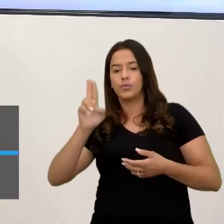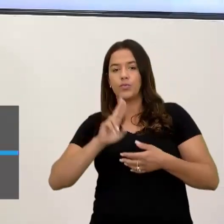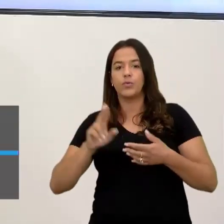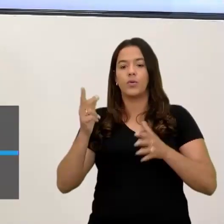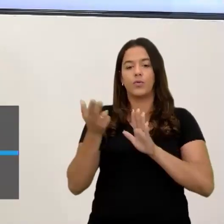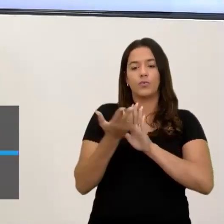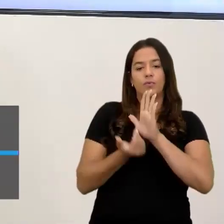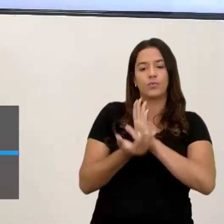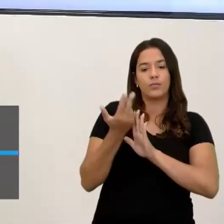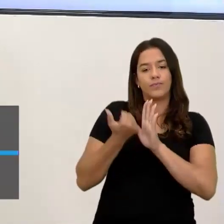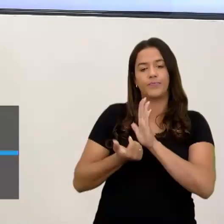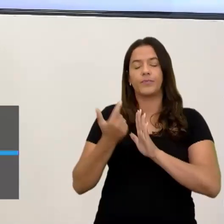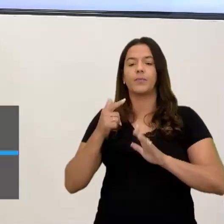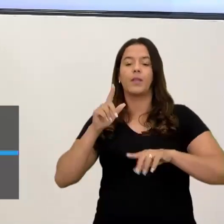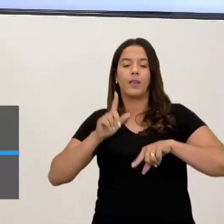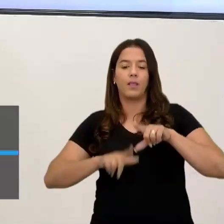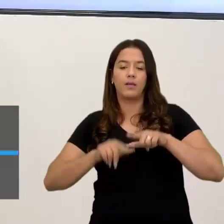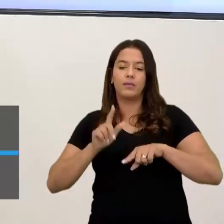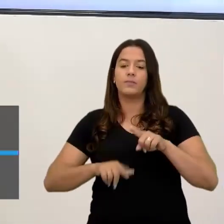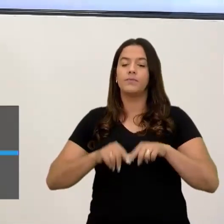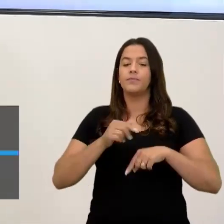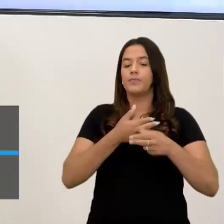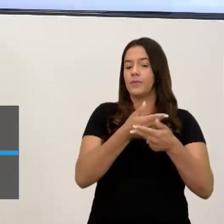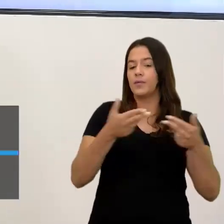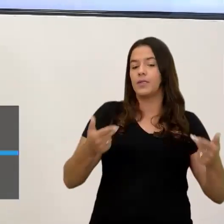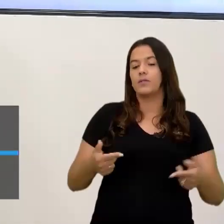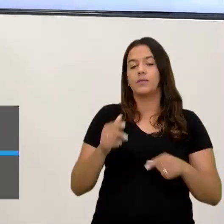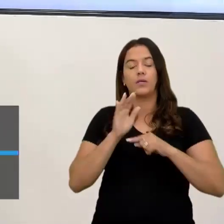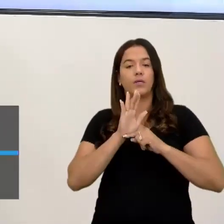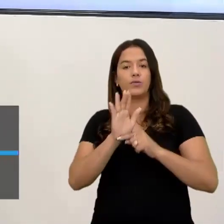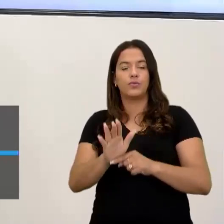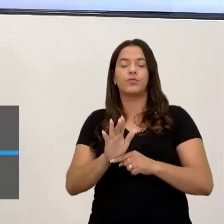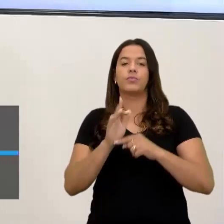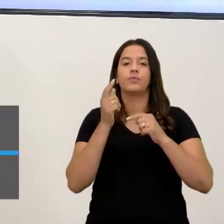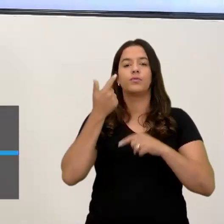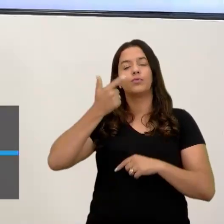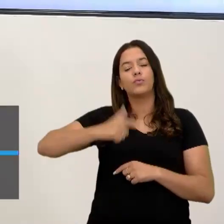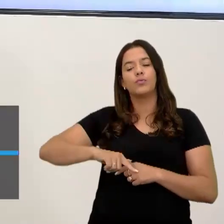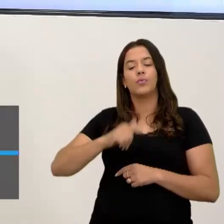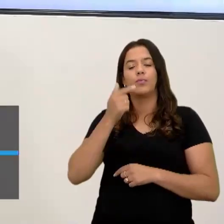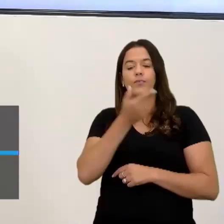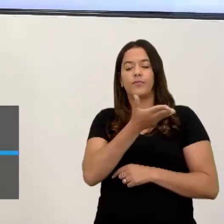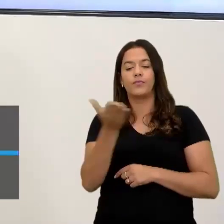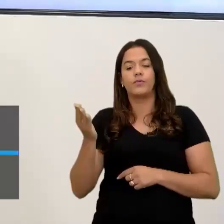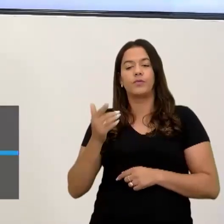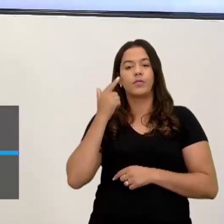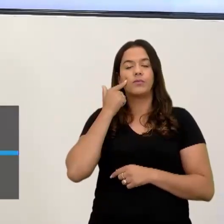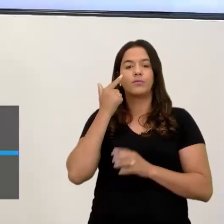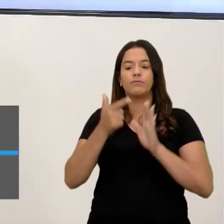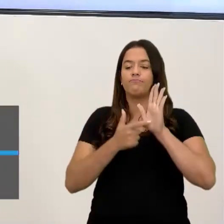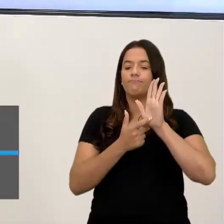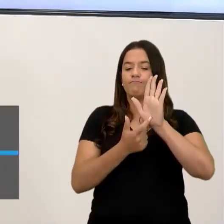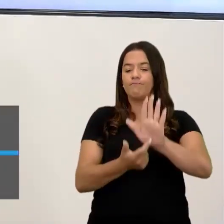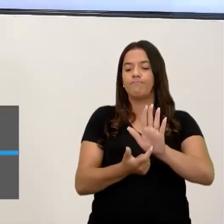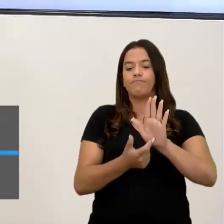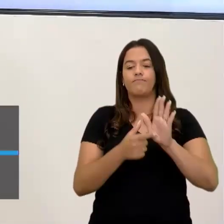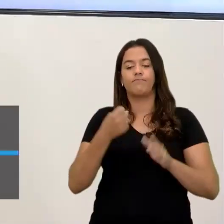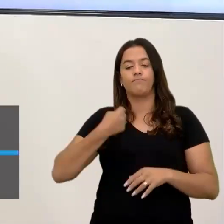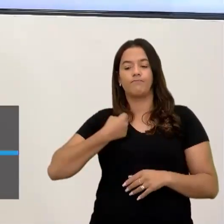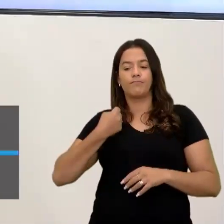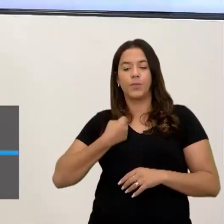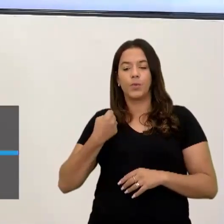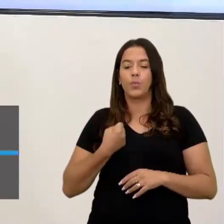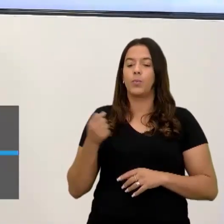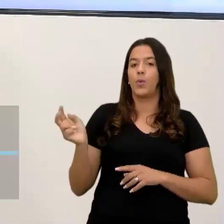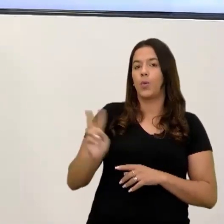símbolos, utilizando letras, mas que estes símbolos, estas letras representam aí números, né?